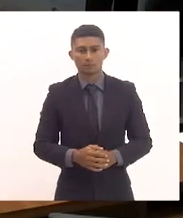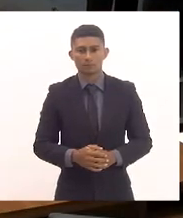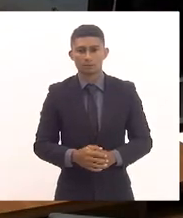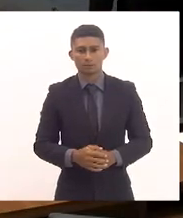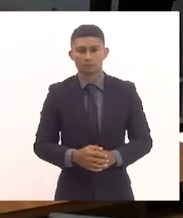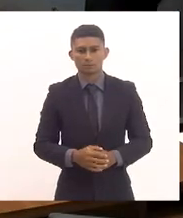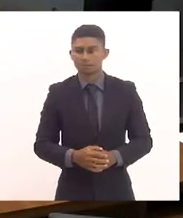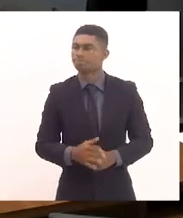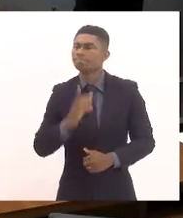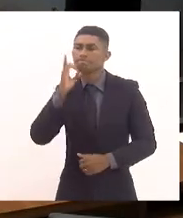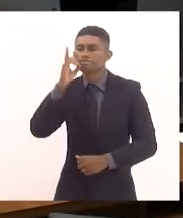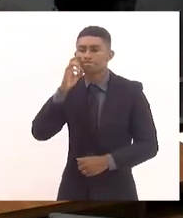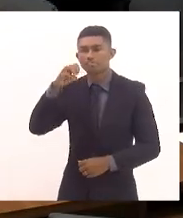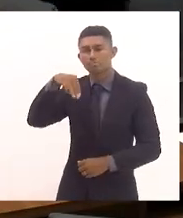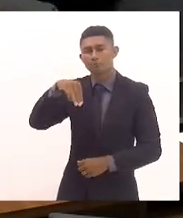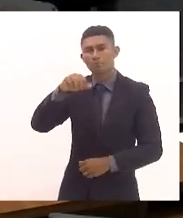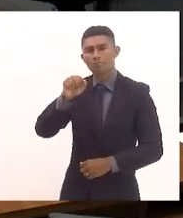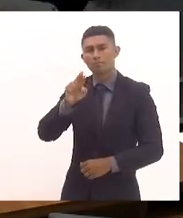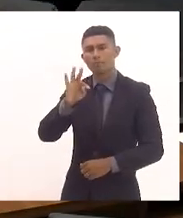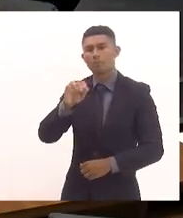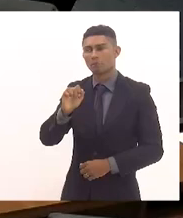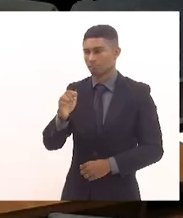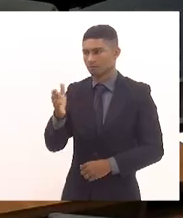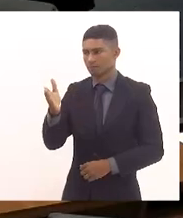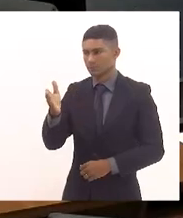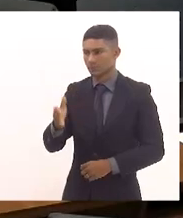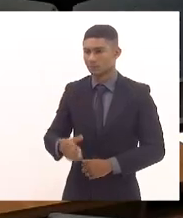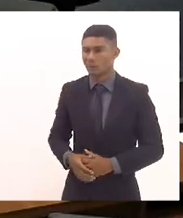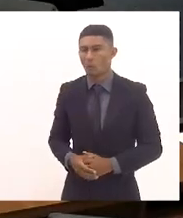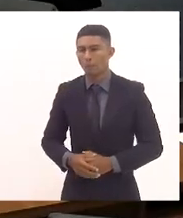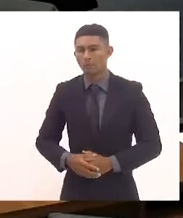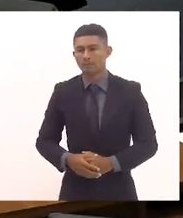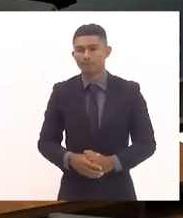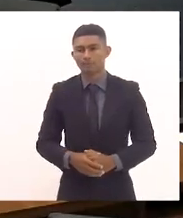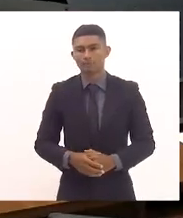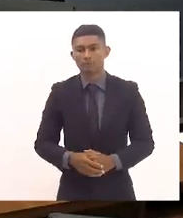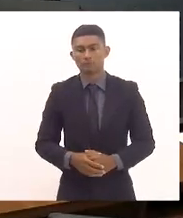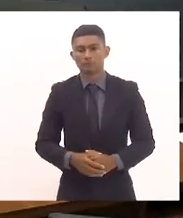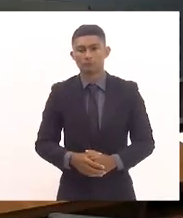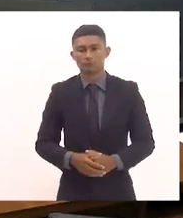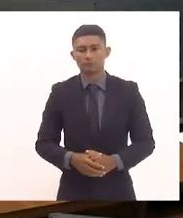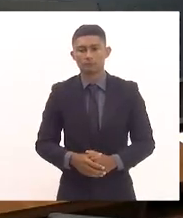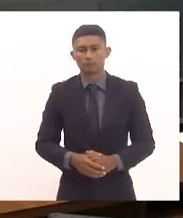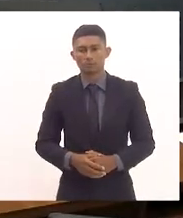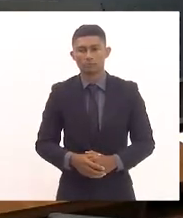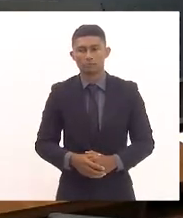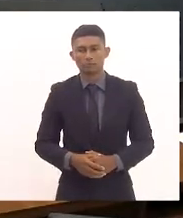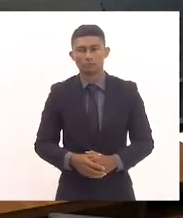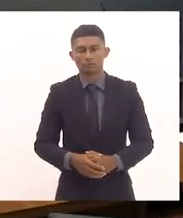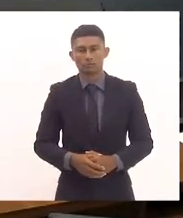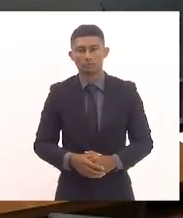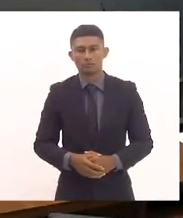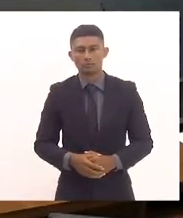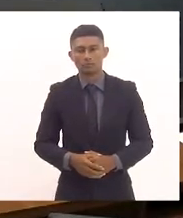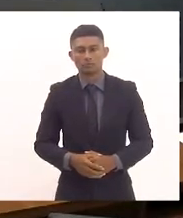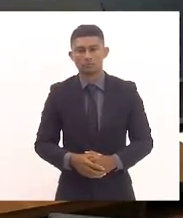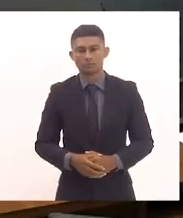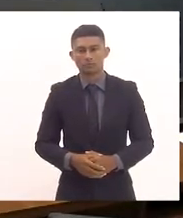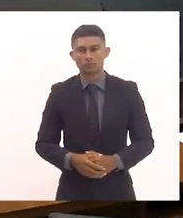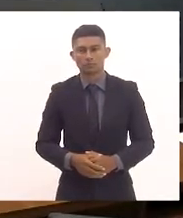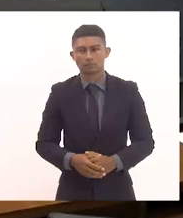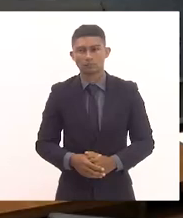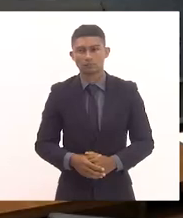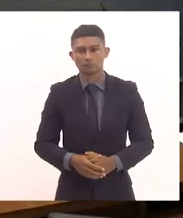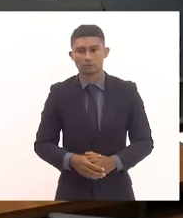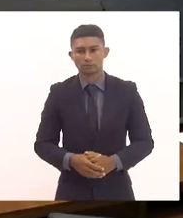Deputada Marta Rocha. A única coisa que eles acolheram aqui foi a emenda do Márcio Galvão, que